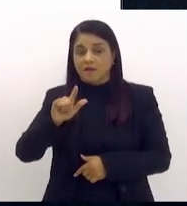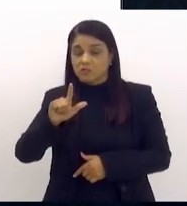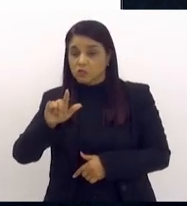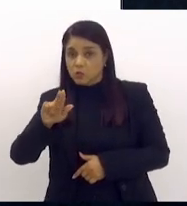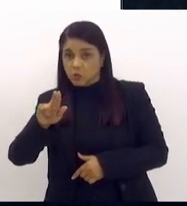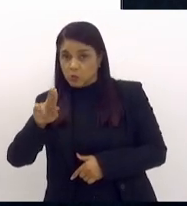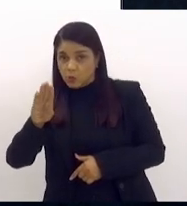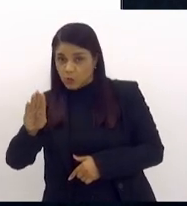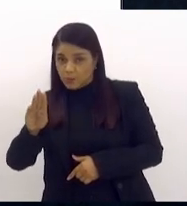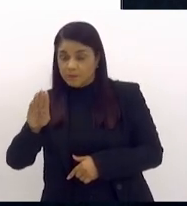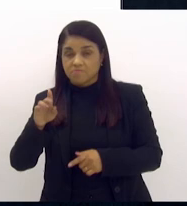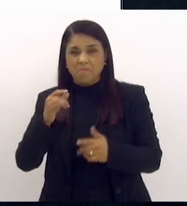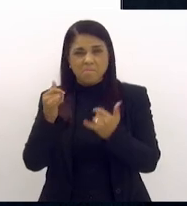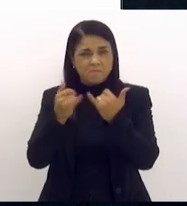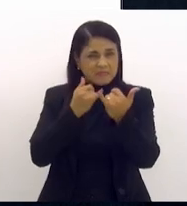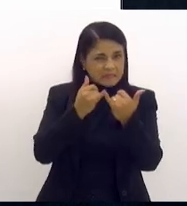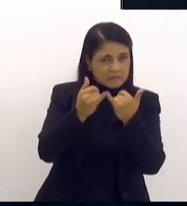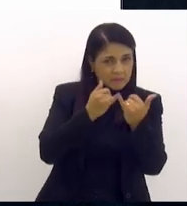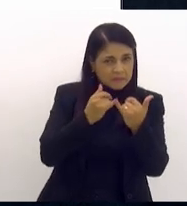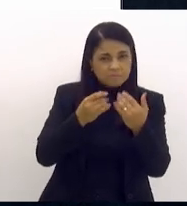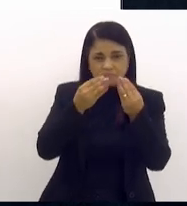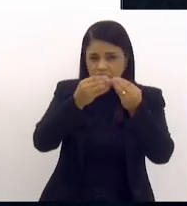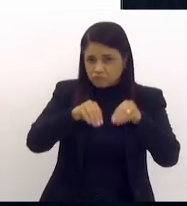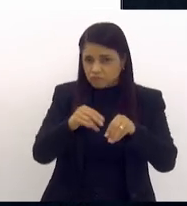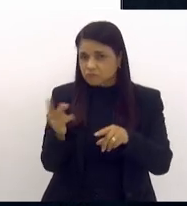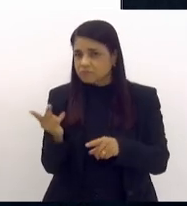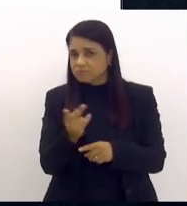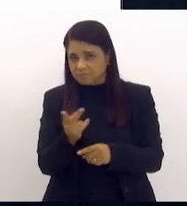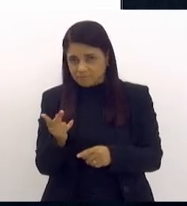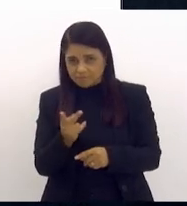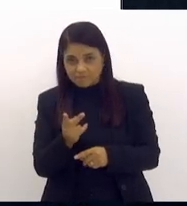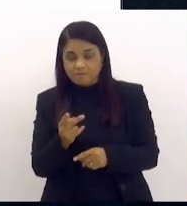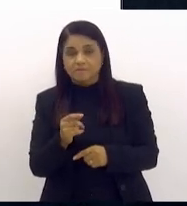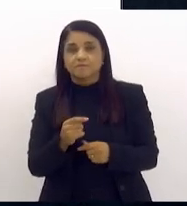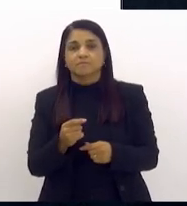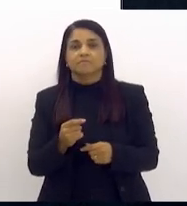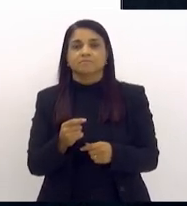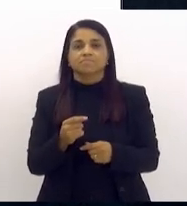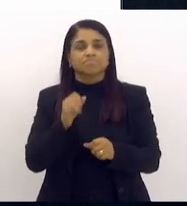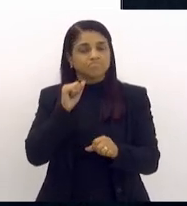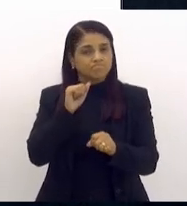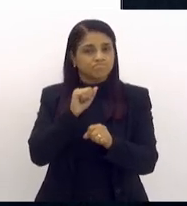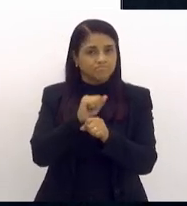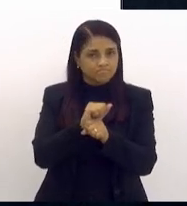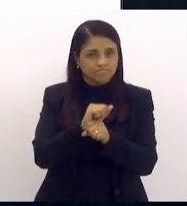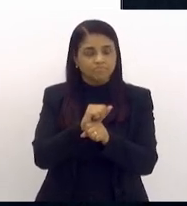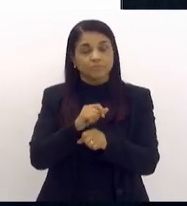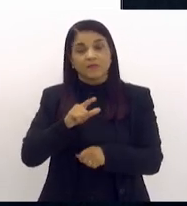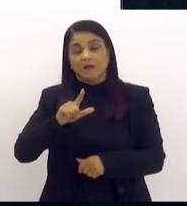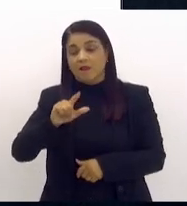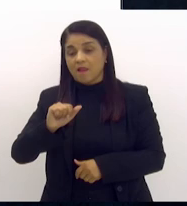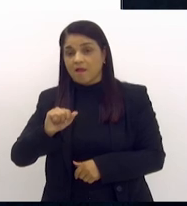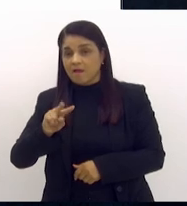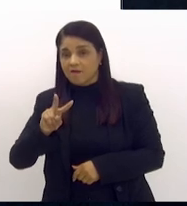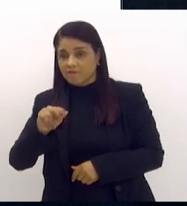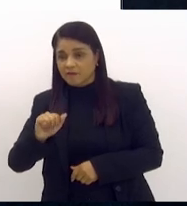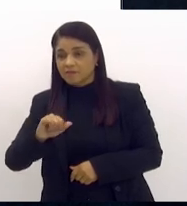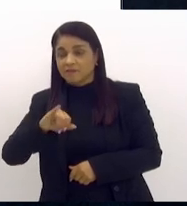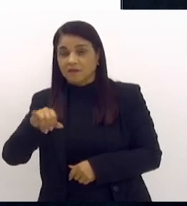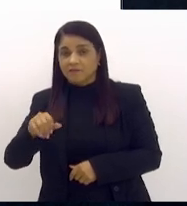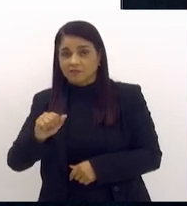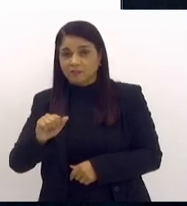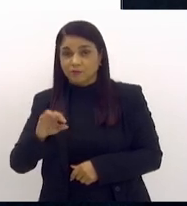semelhança né os dois foram muito prejudicados né foram ali eh paralisados né pela lava-jato E essas crises